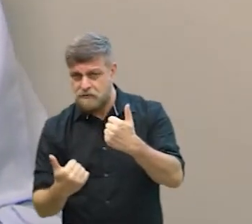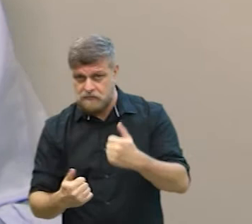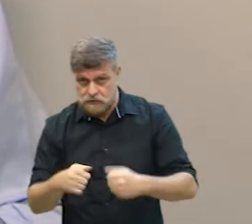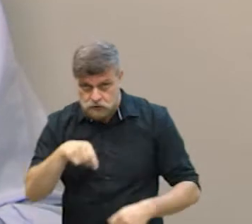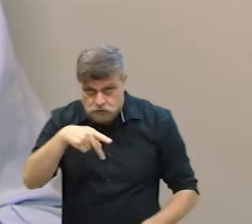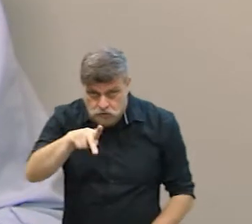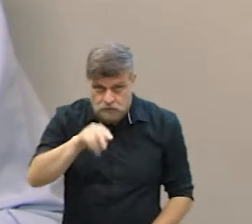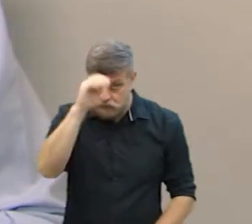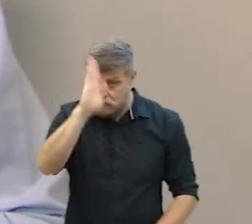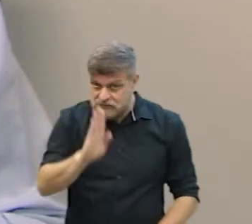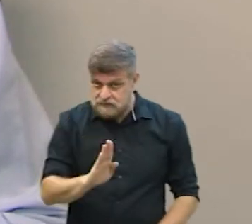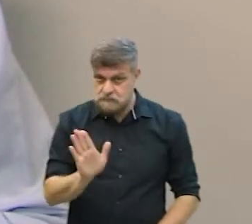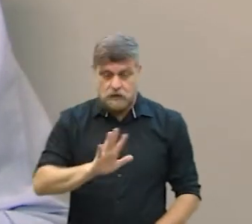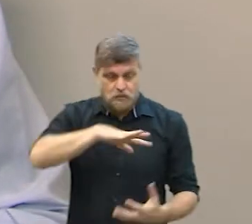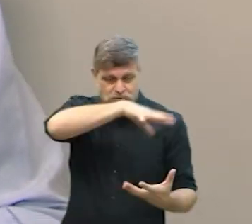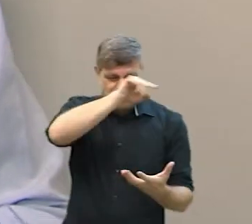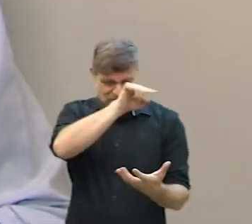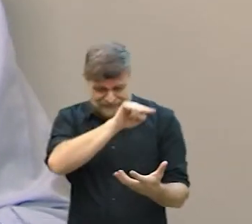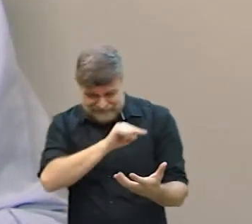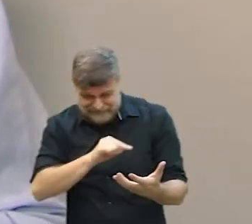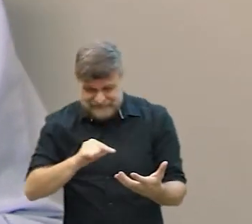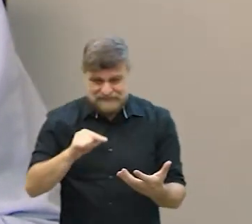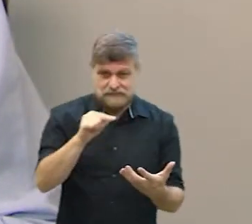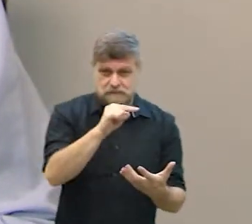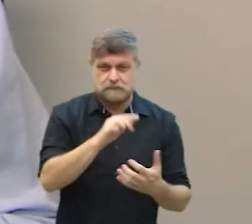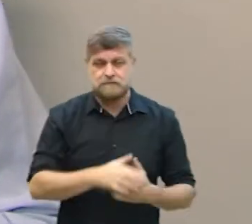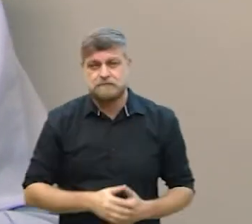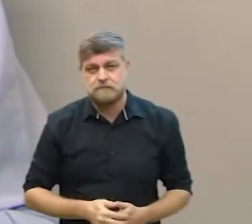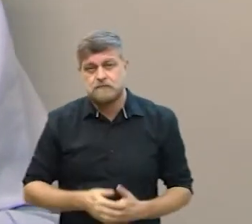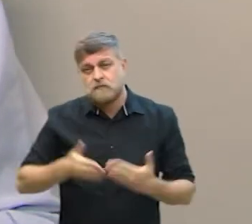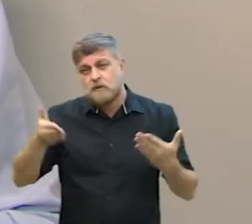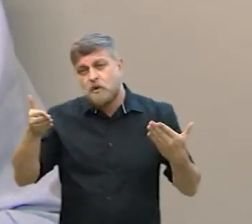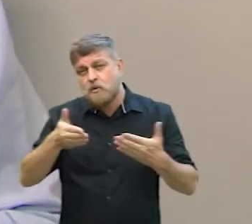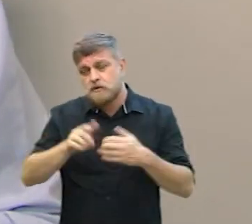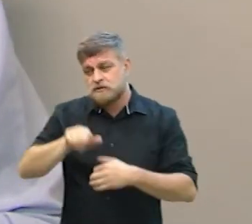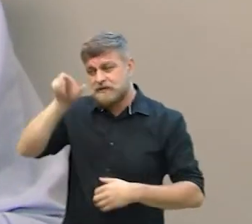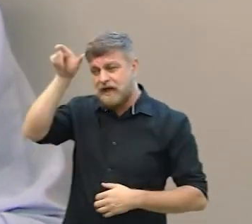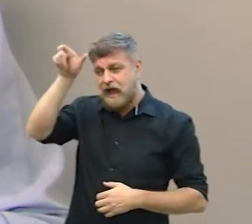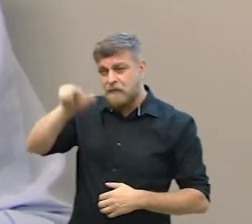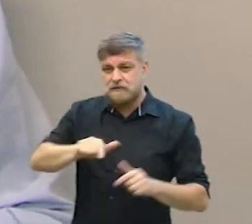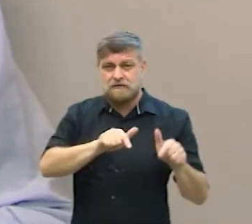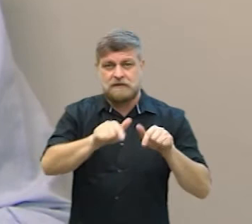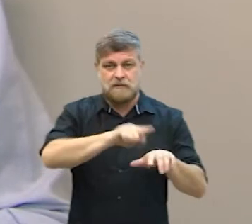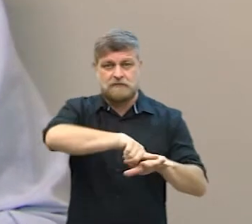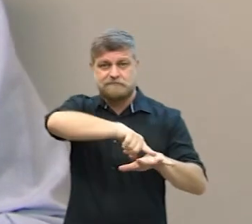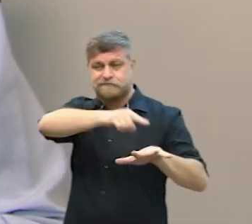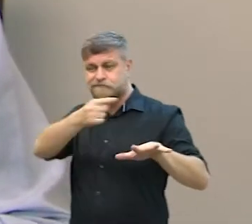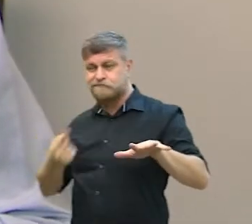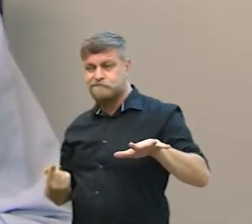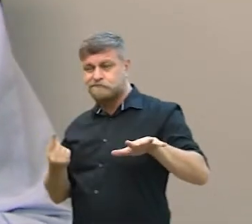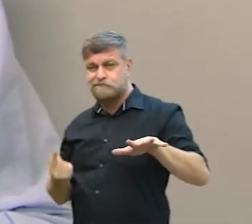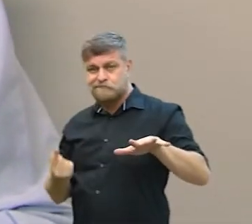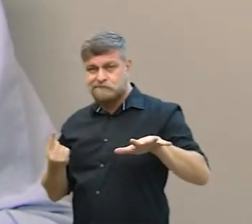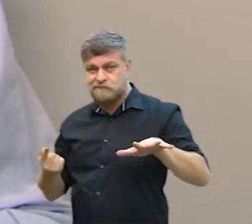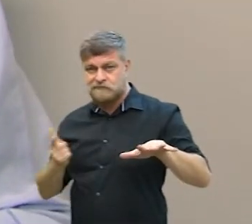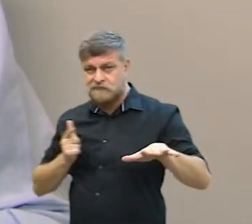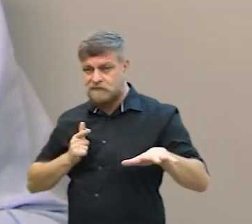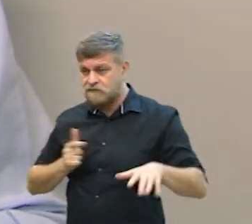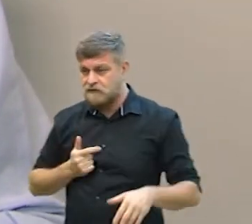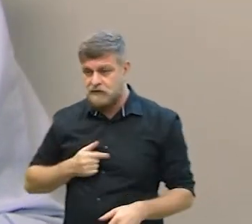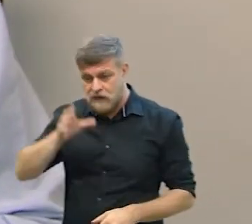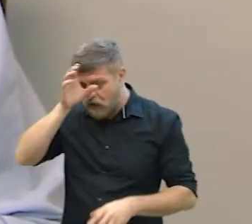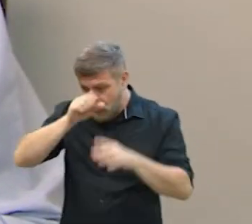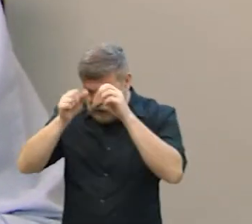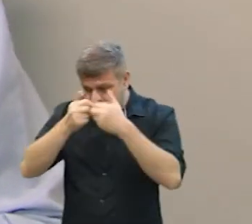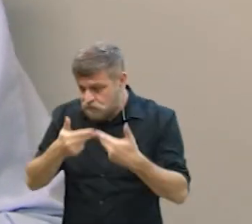abalada, não só no Brasil, mas como no mundo, e hoje, a pessoa que está fora do mercado de trabalho, ela tem